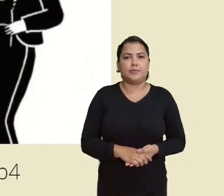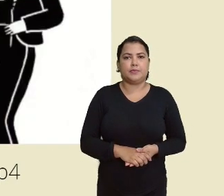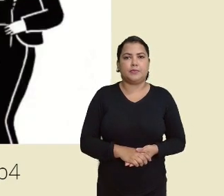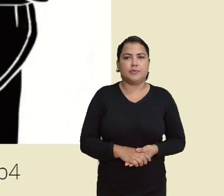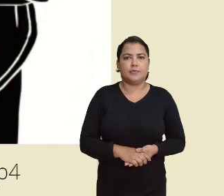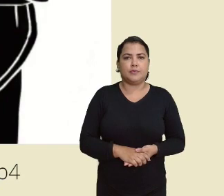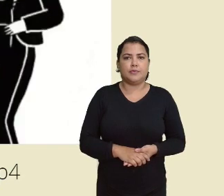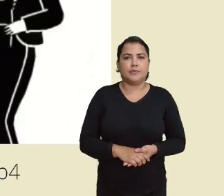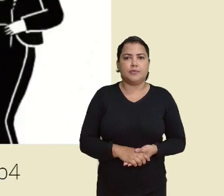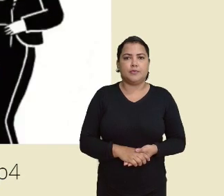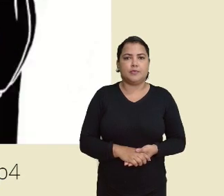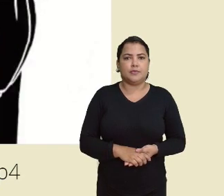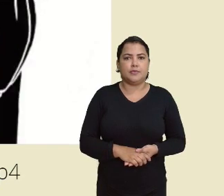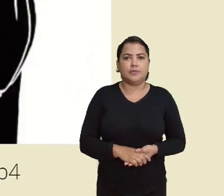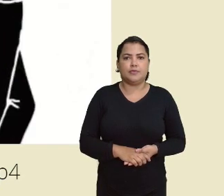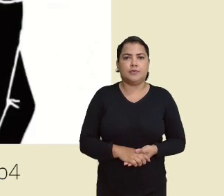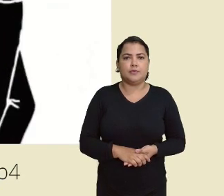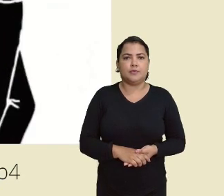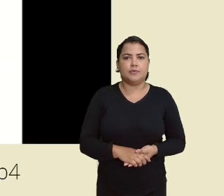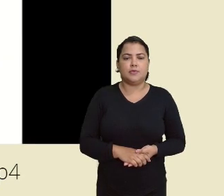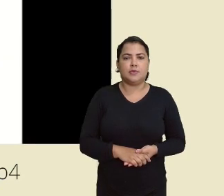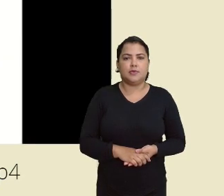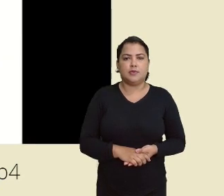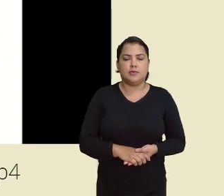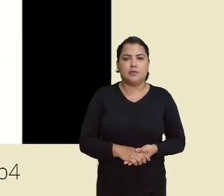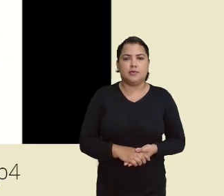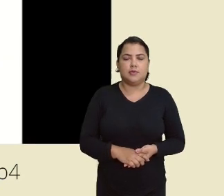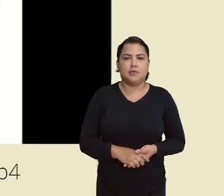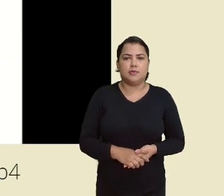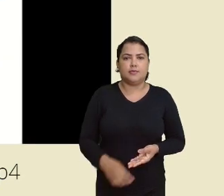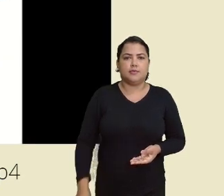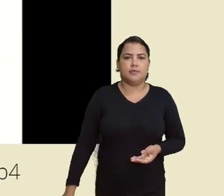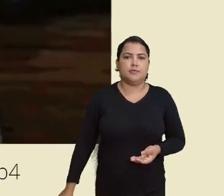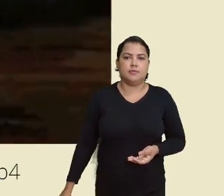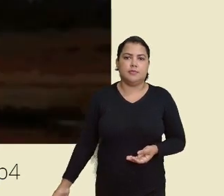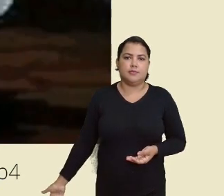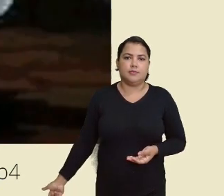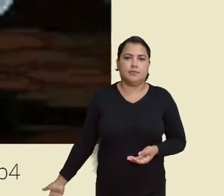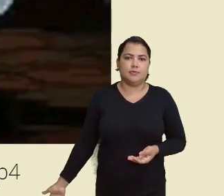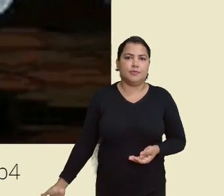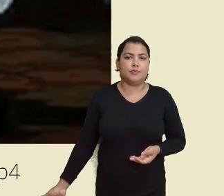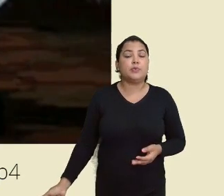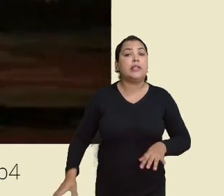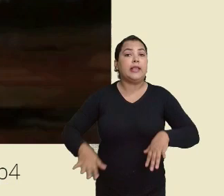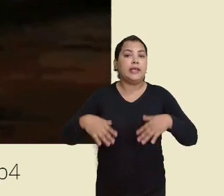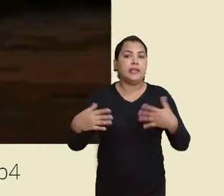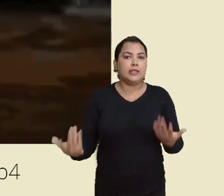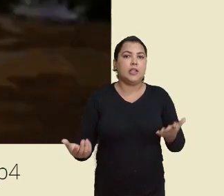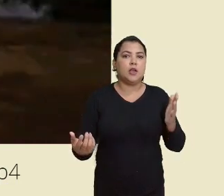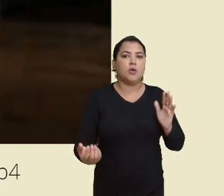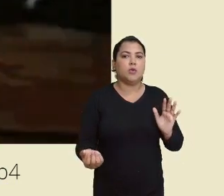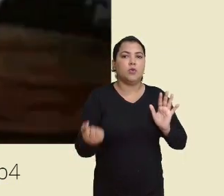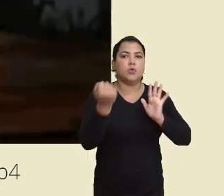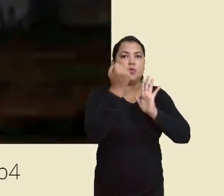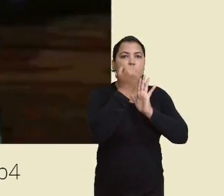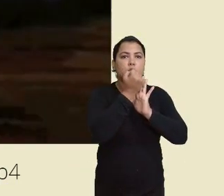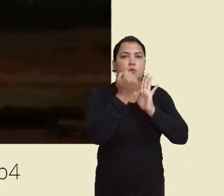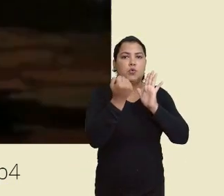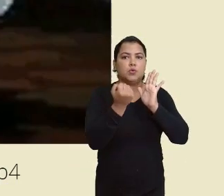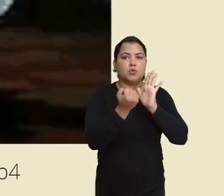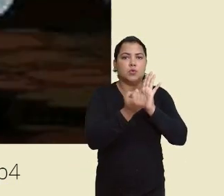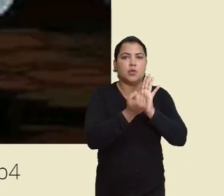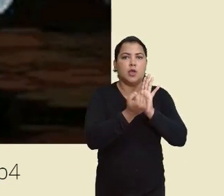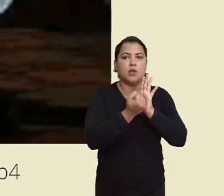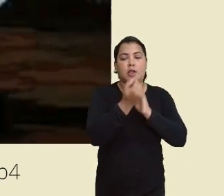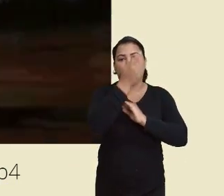Primeiro, eram coletivas, depois foram adaptadas aos pares. No século XIX, começaram a aparecer as